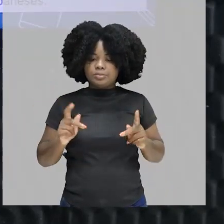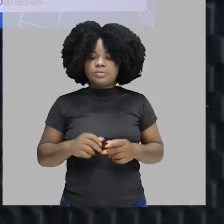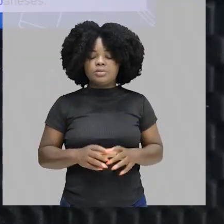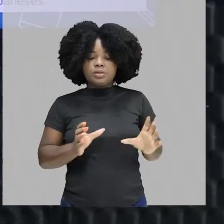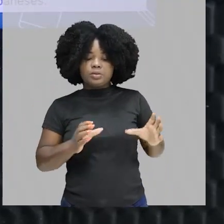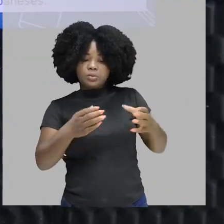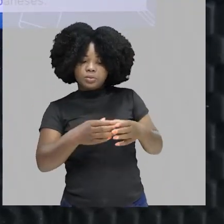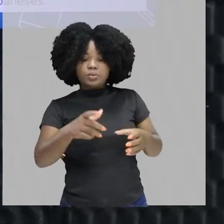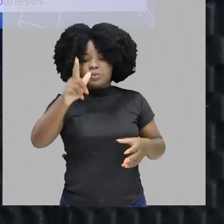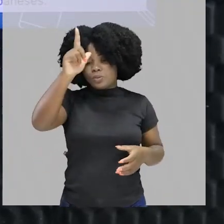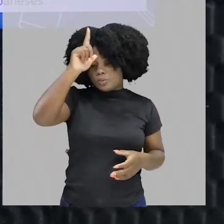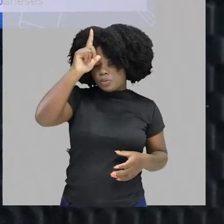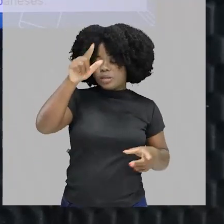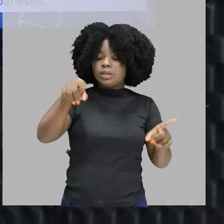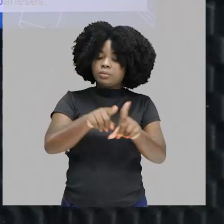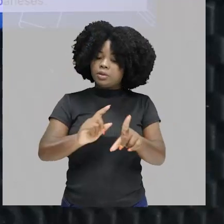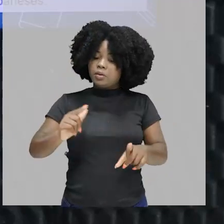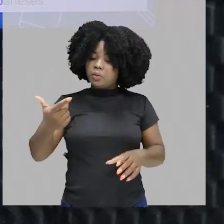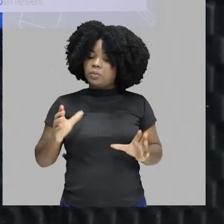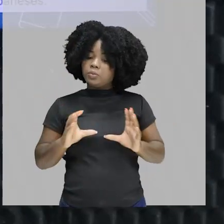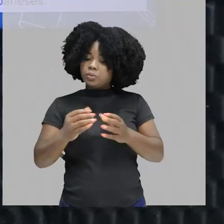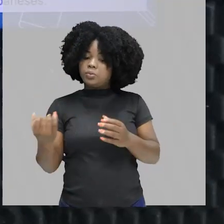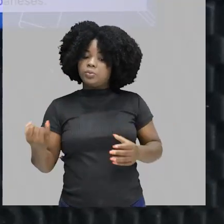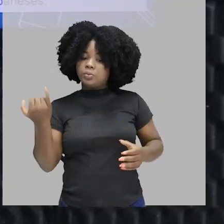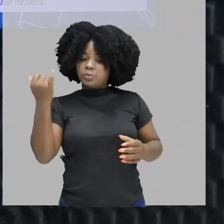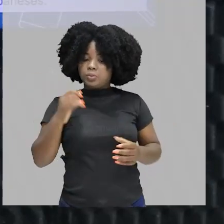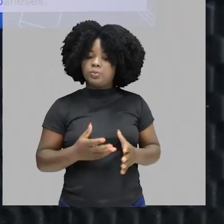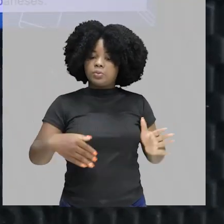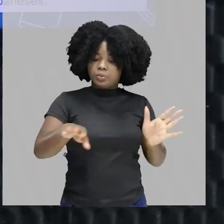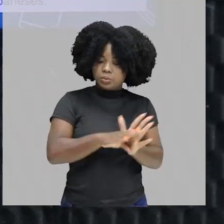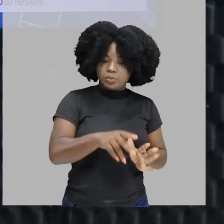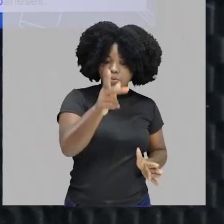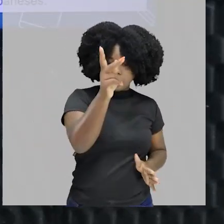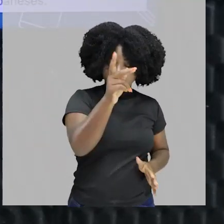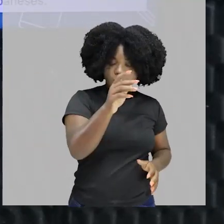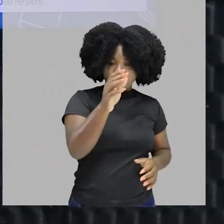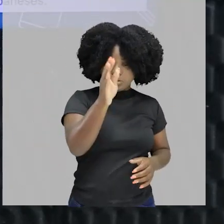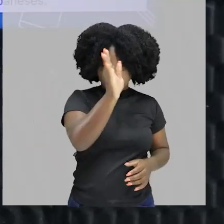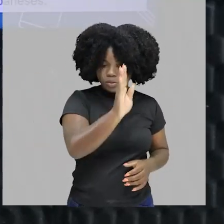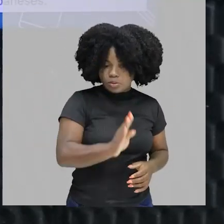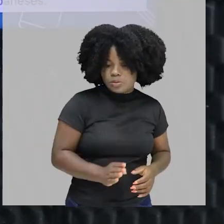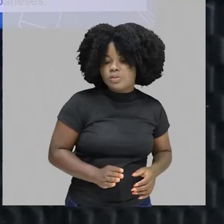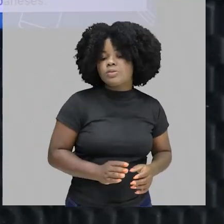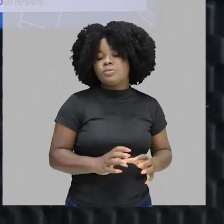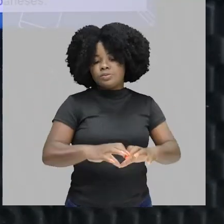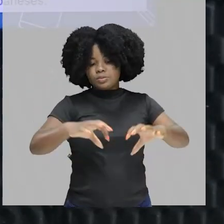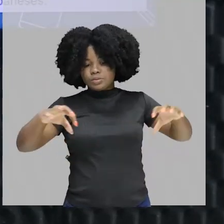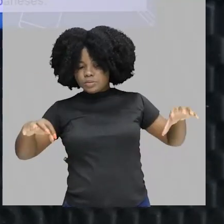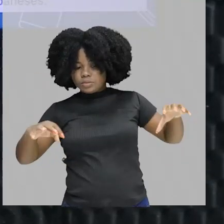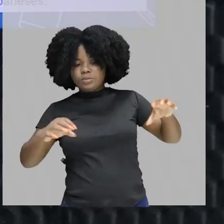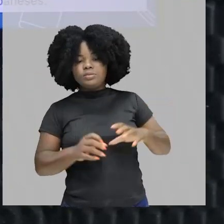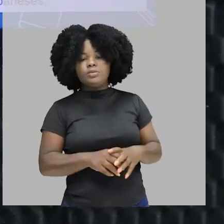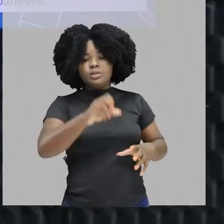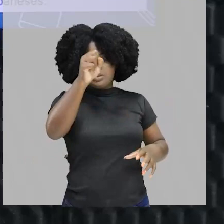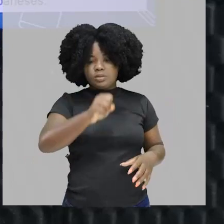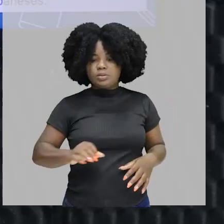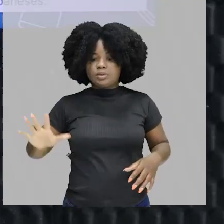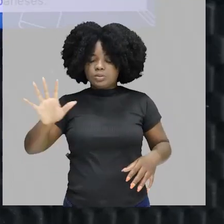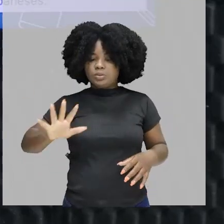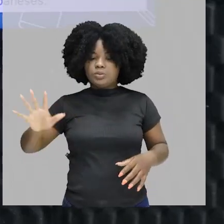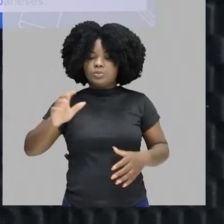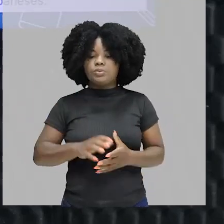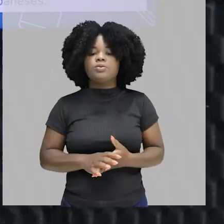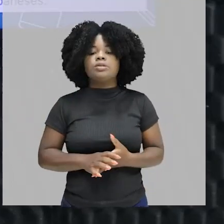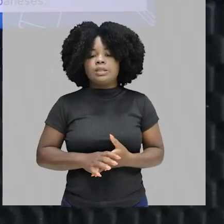grupos alemães. Outro grupo muito importante que veio para o Brasil, e esse aí vai se dividir no sudeste, no sul e também no norte,